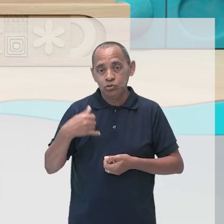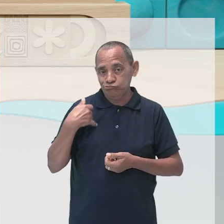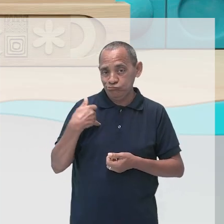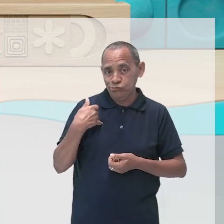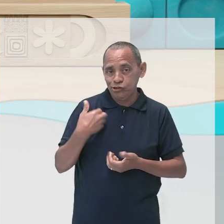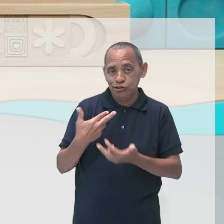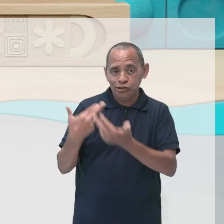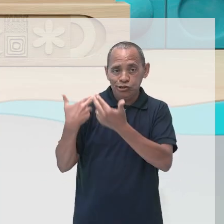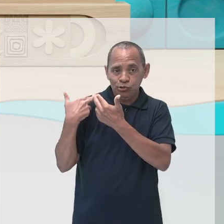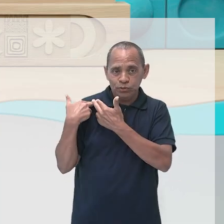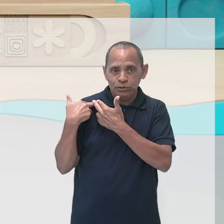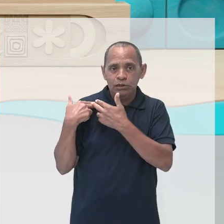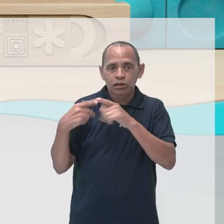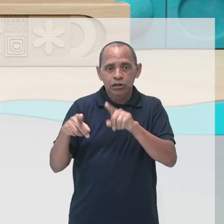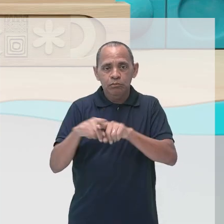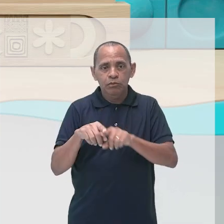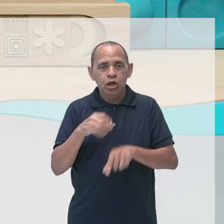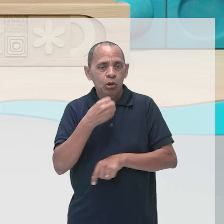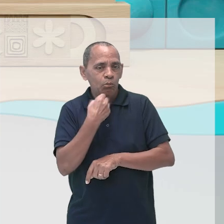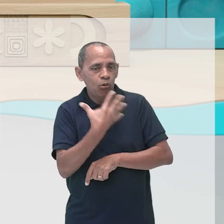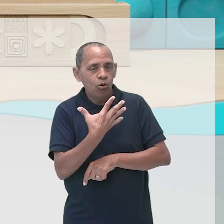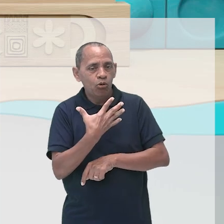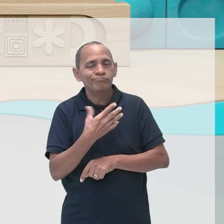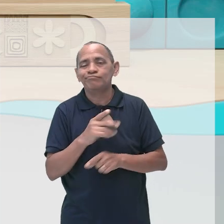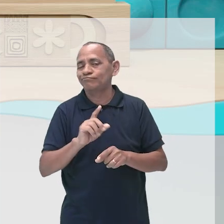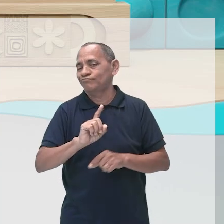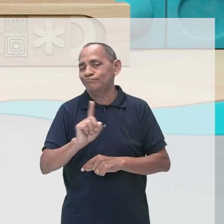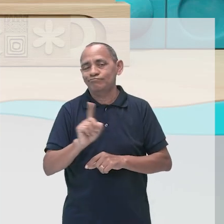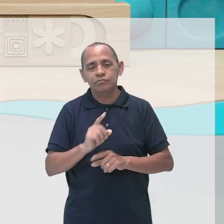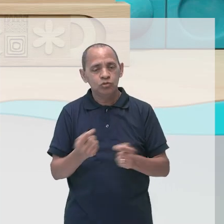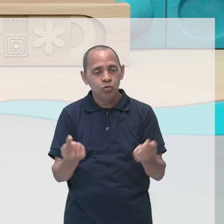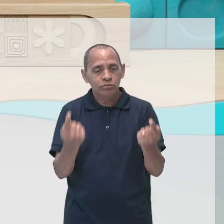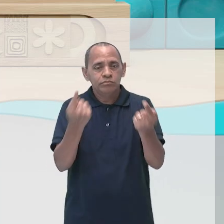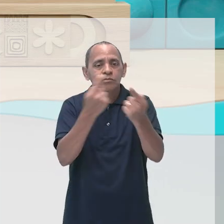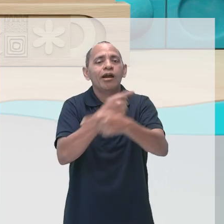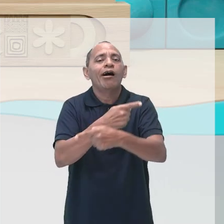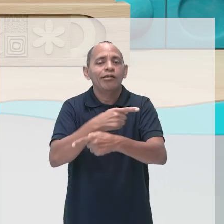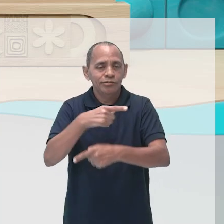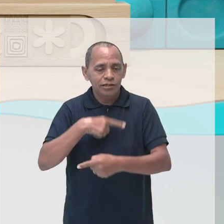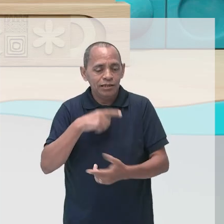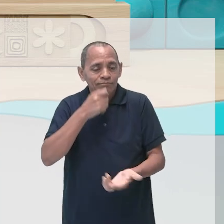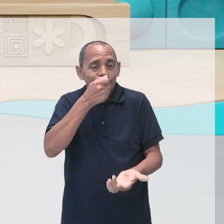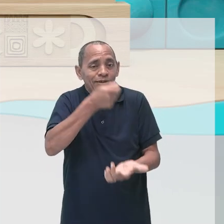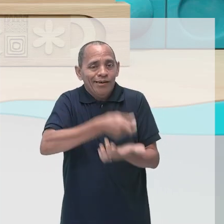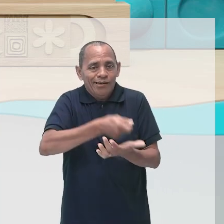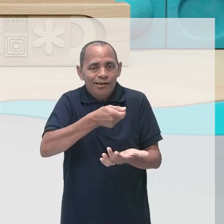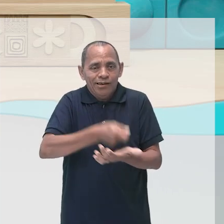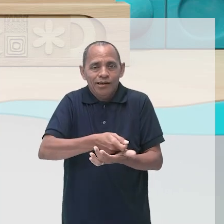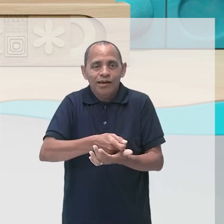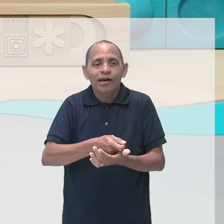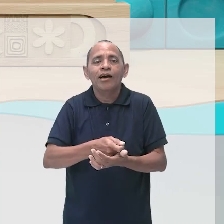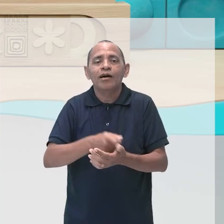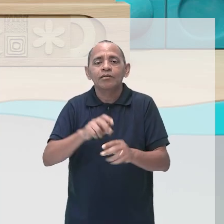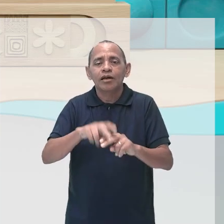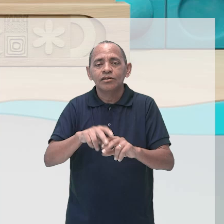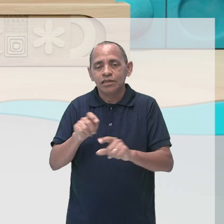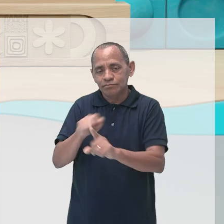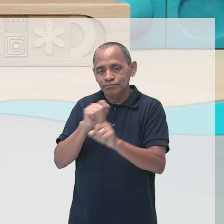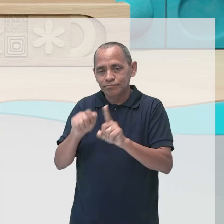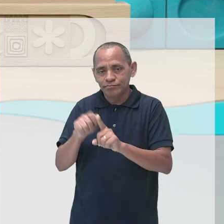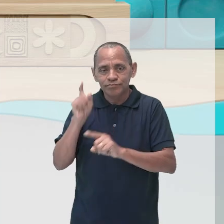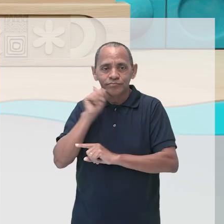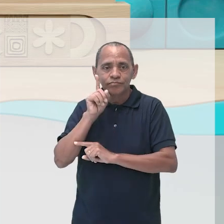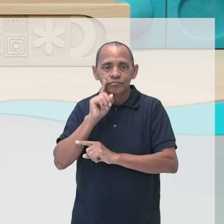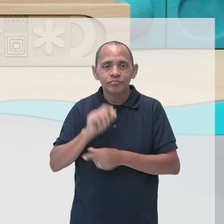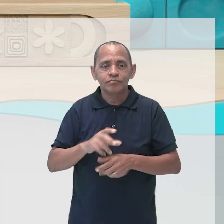bom. Pelo contrário, só vai trazer despesas para a sociedade americana. Ok? Então, perceba que a redução,